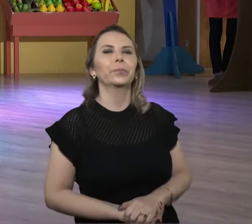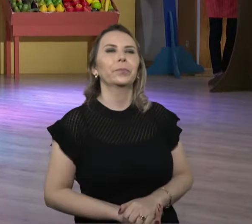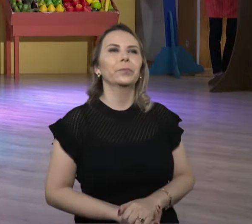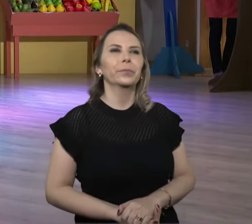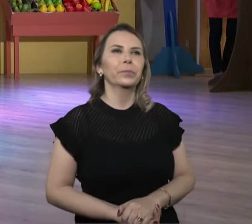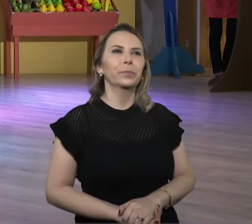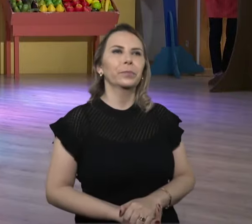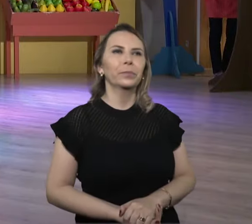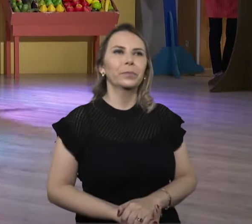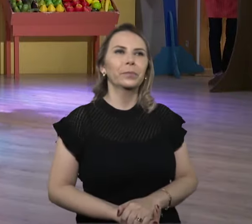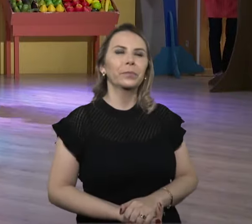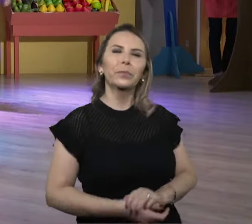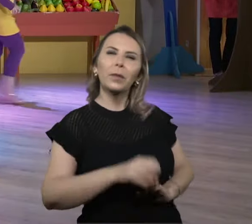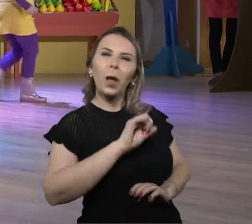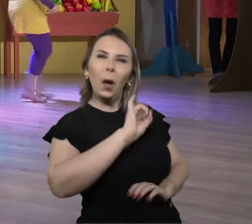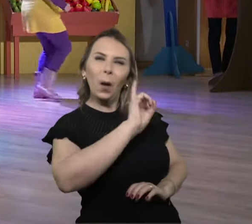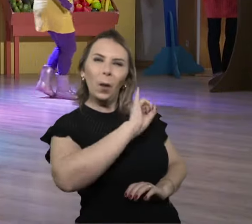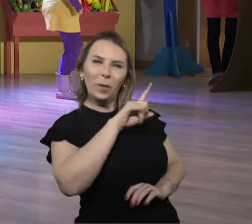Vamos!